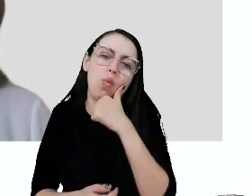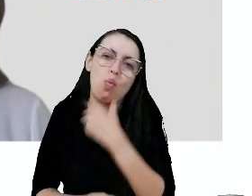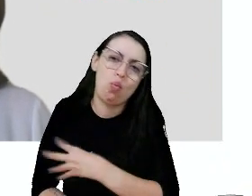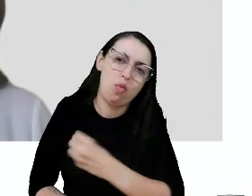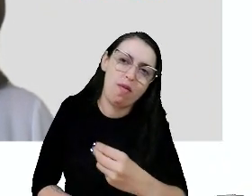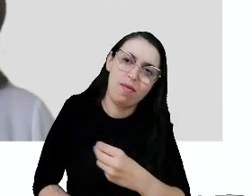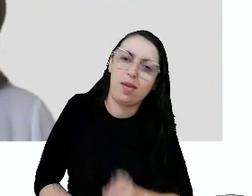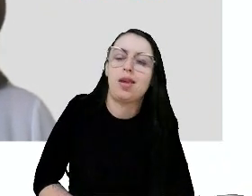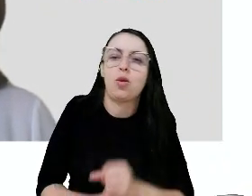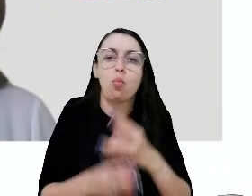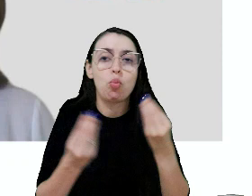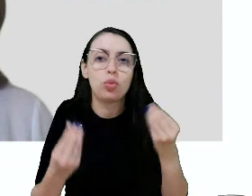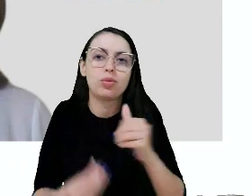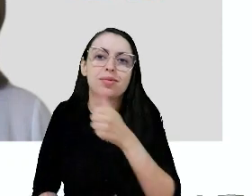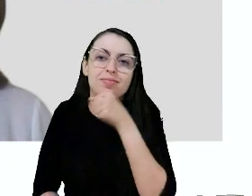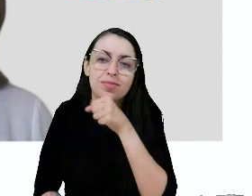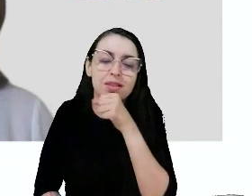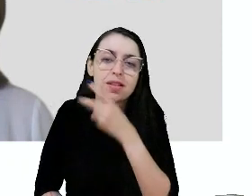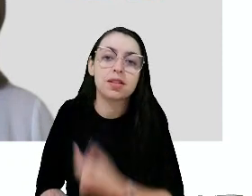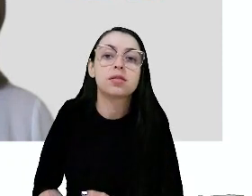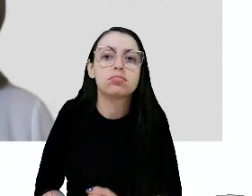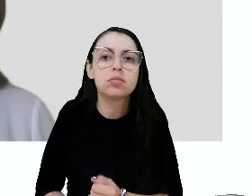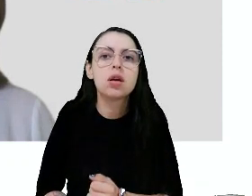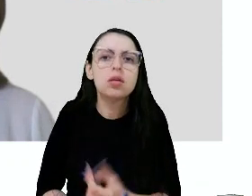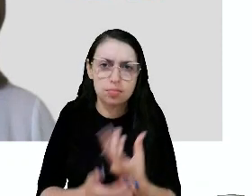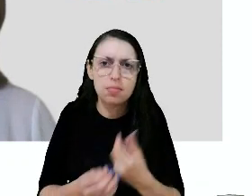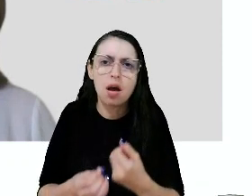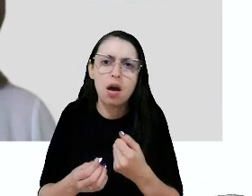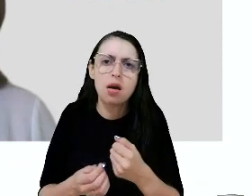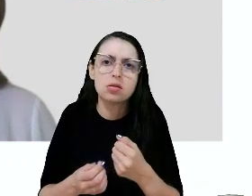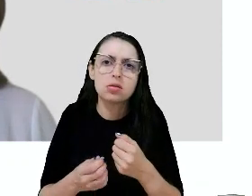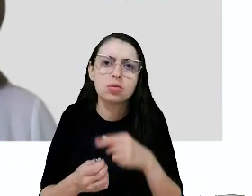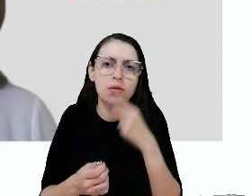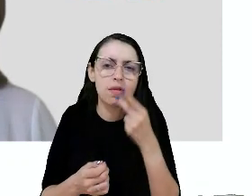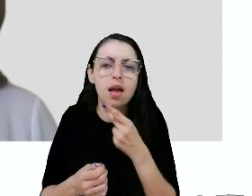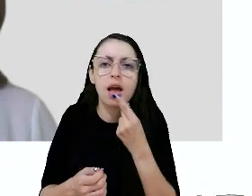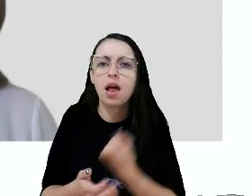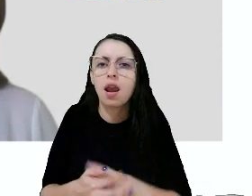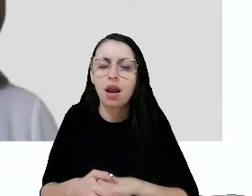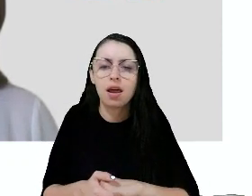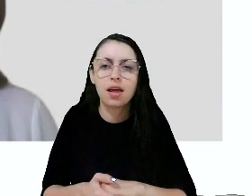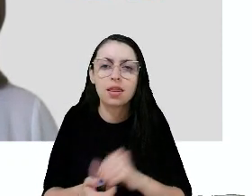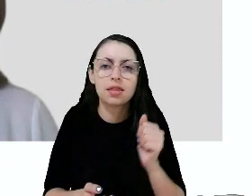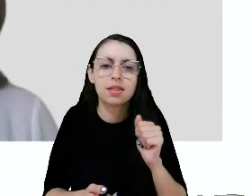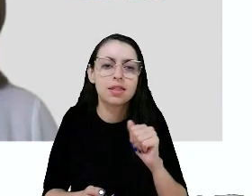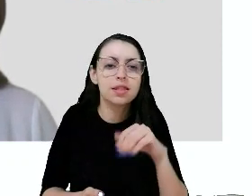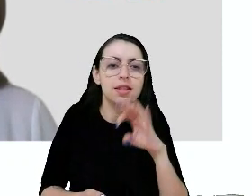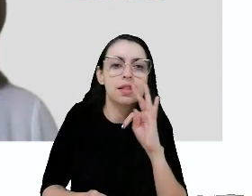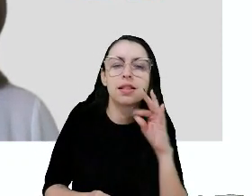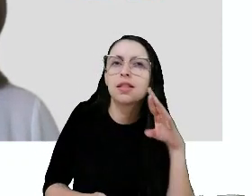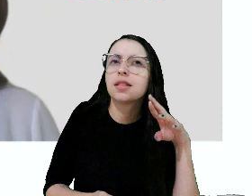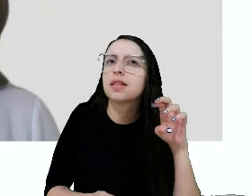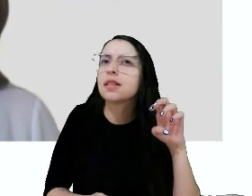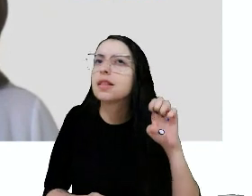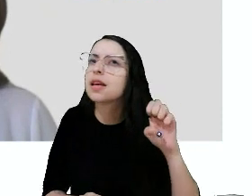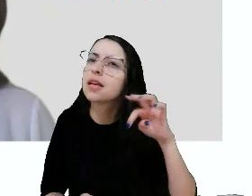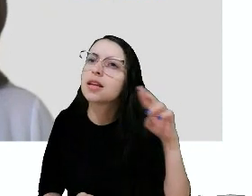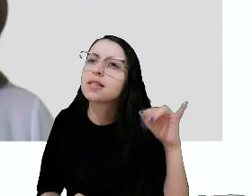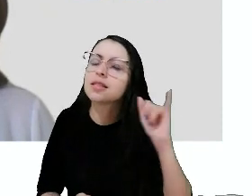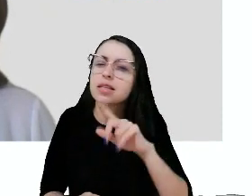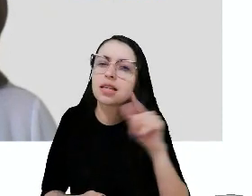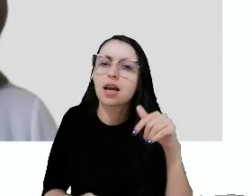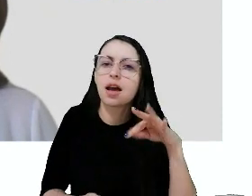me permito, se me permitem que eu a chame simplesmente de Inês Virgínia, Terezinha,